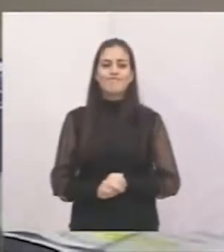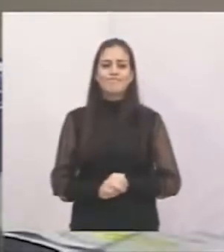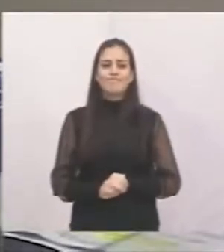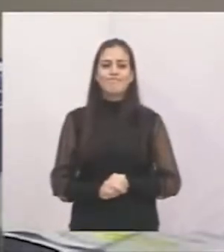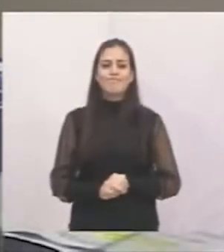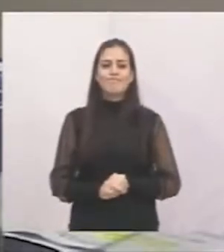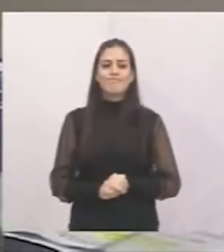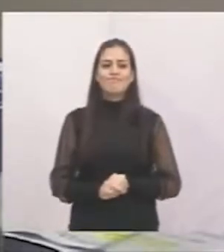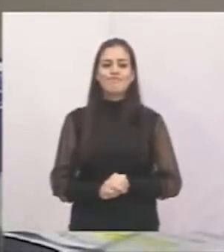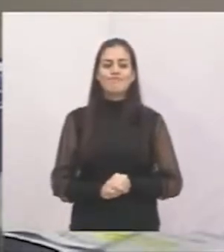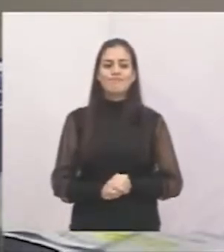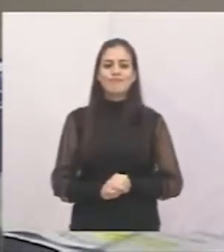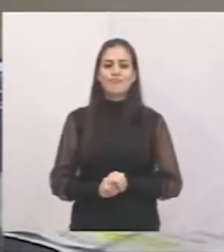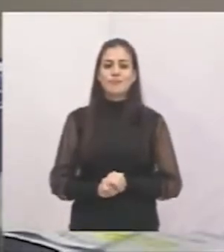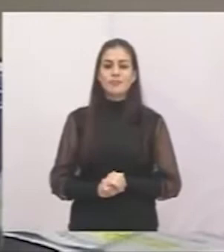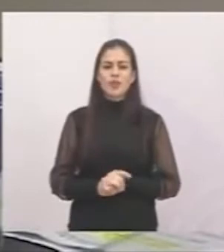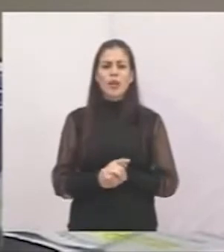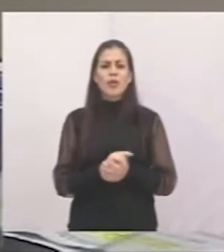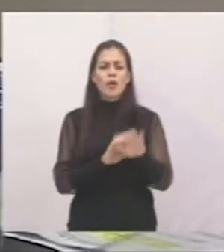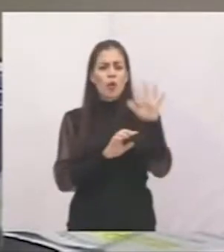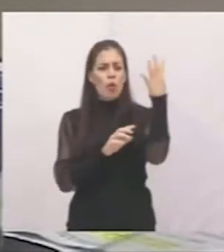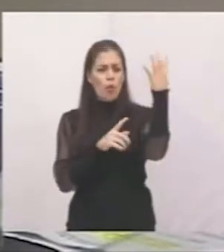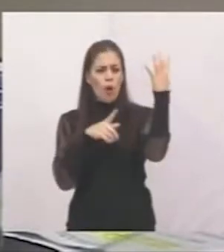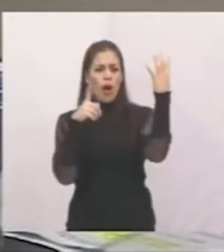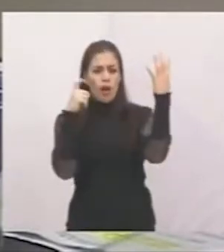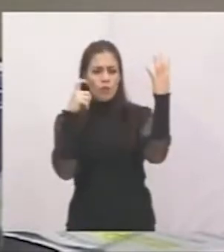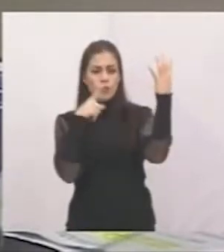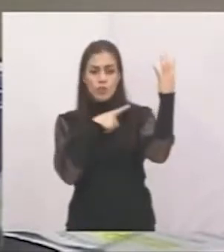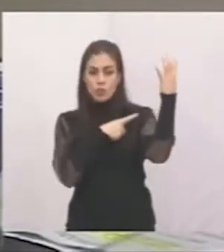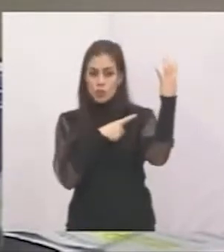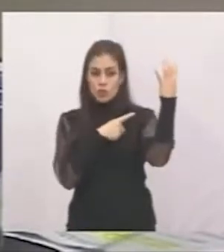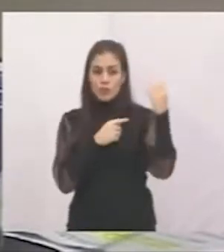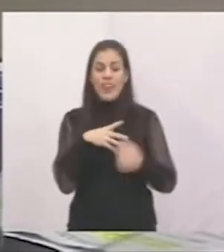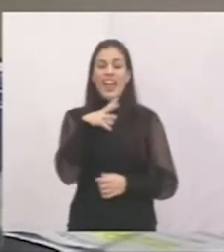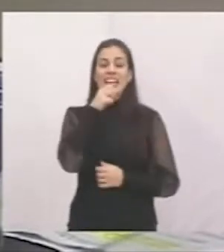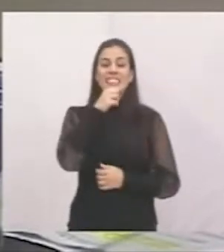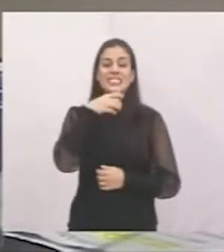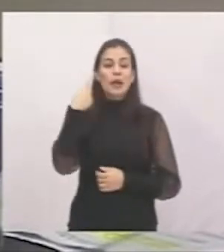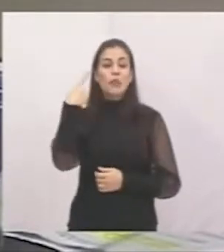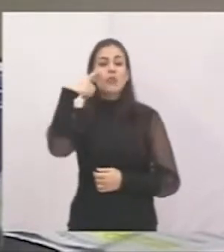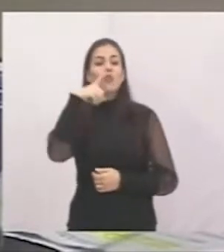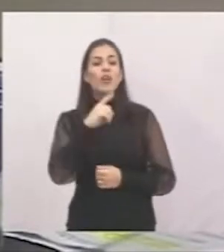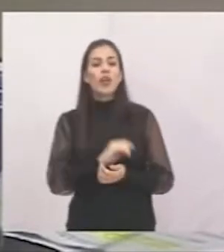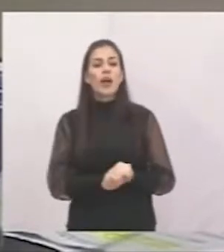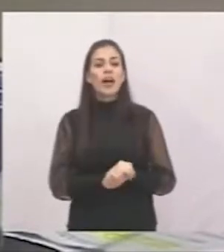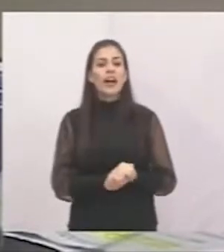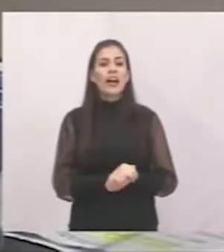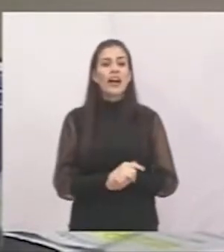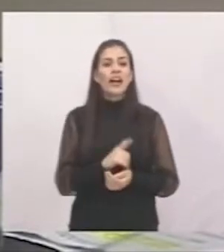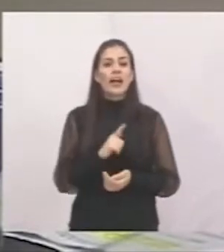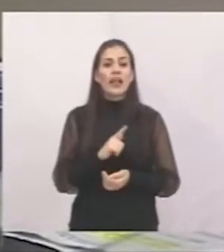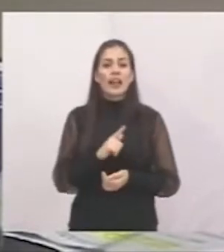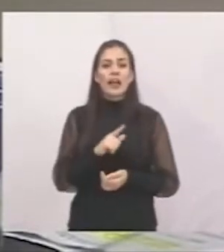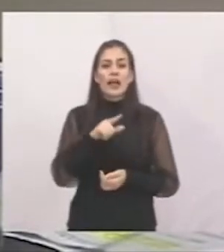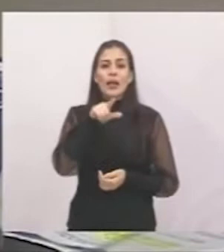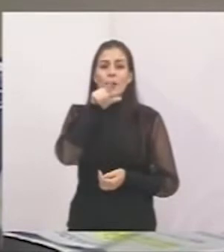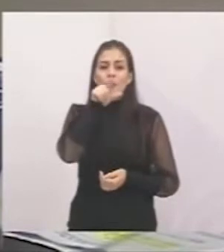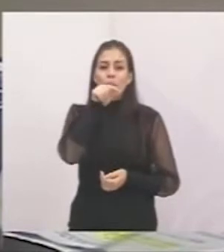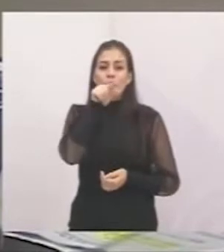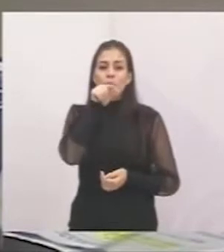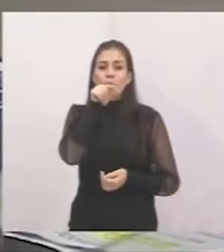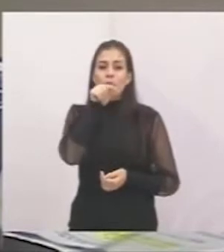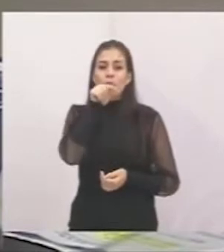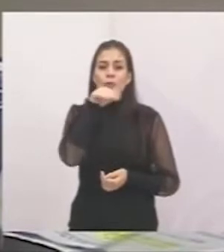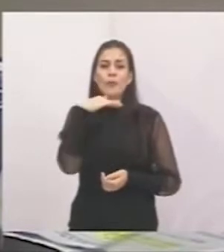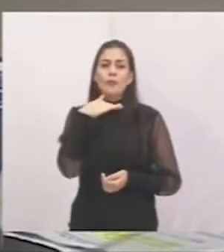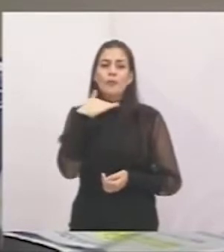E essa foto aqui dessa árvore foi no sábado eu estive lá até passarinho tá lá morto lá